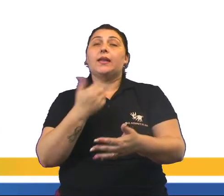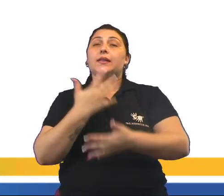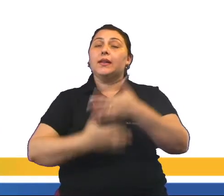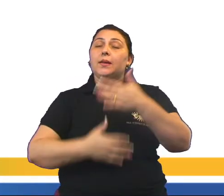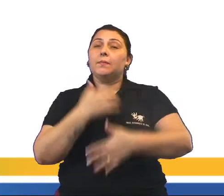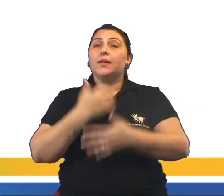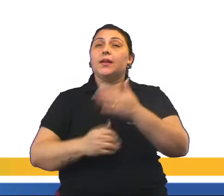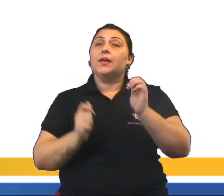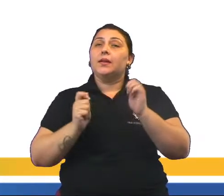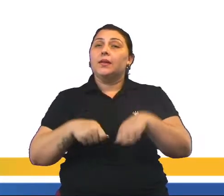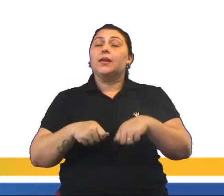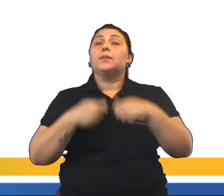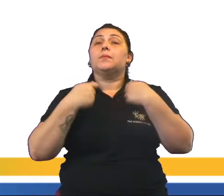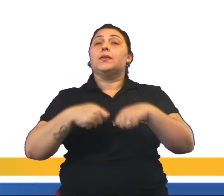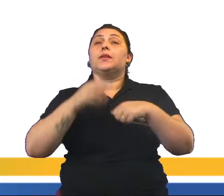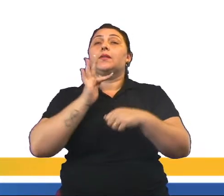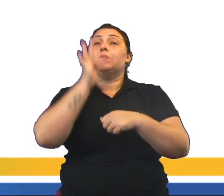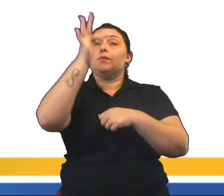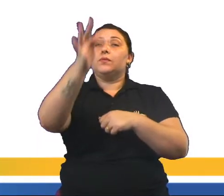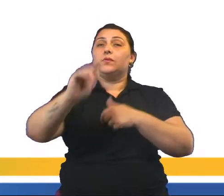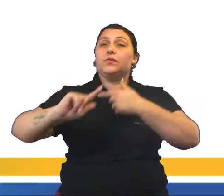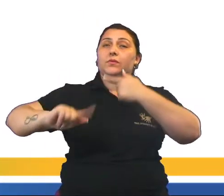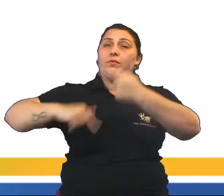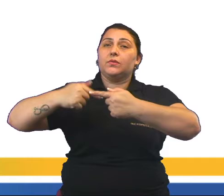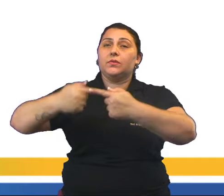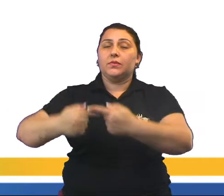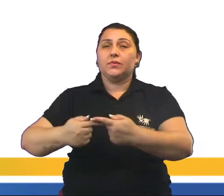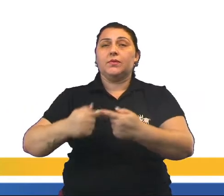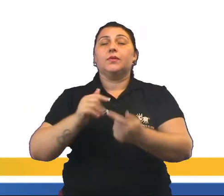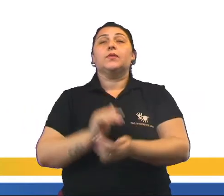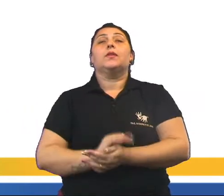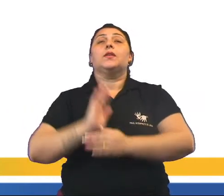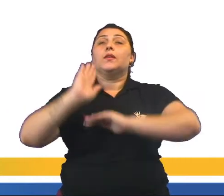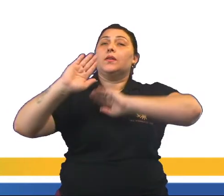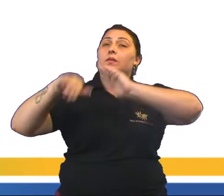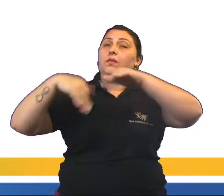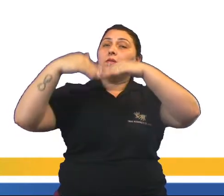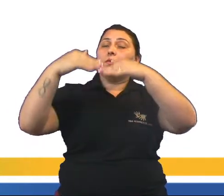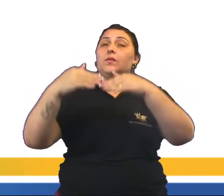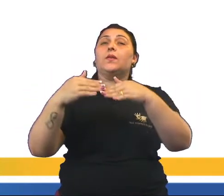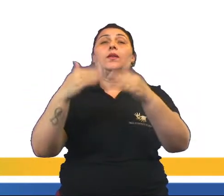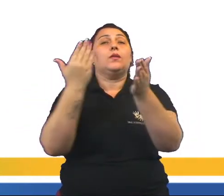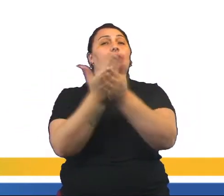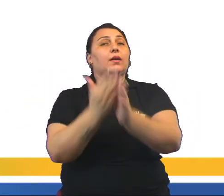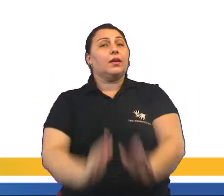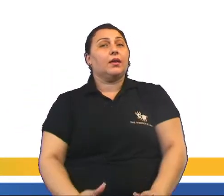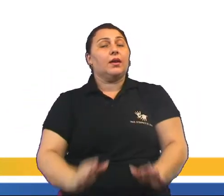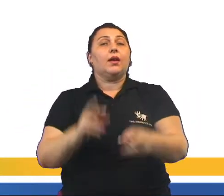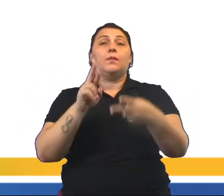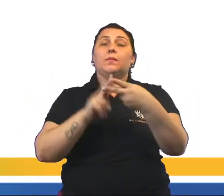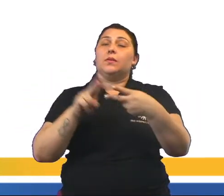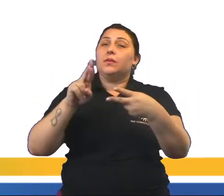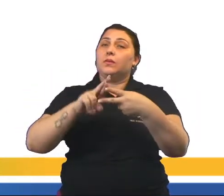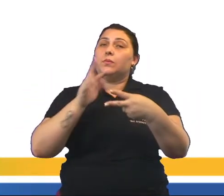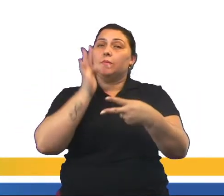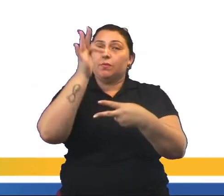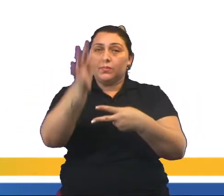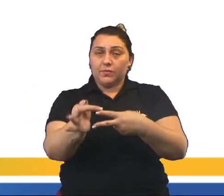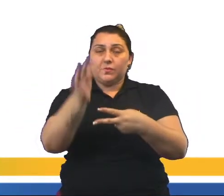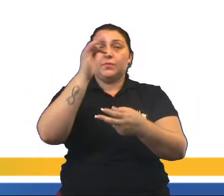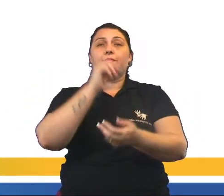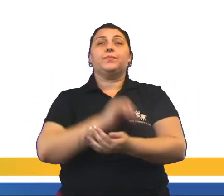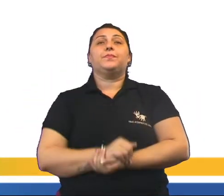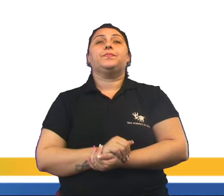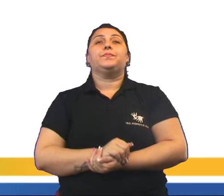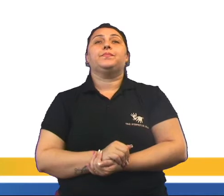de atender às necessidades das futuras gerações. É o desenvolvimento que não esgota os recursos para o futuro. Sempre que eu